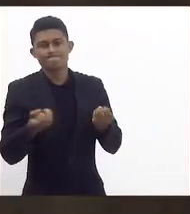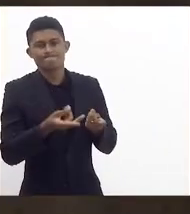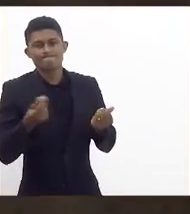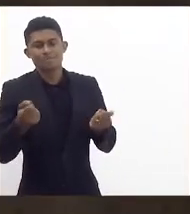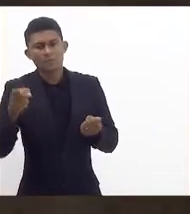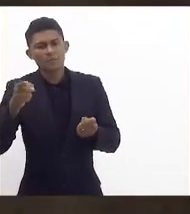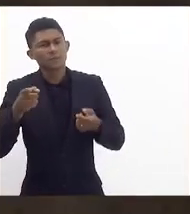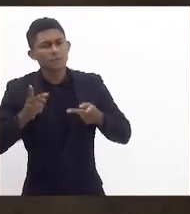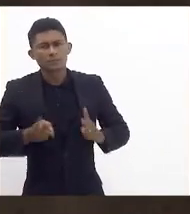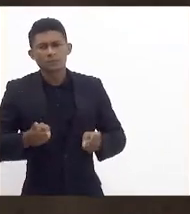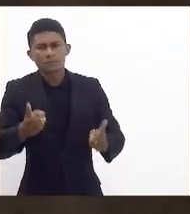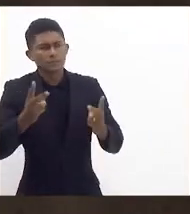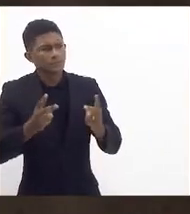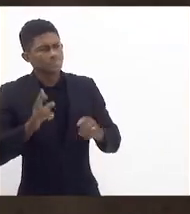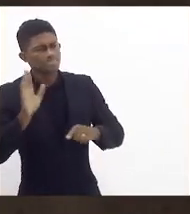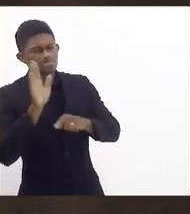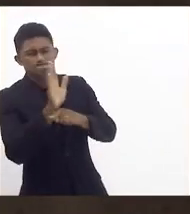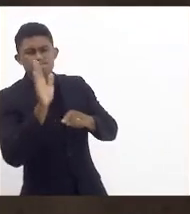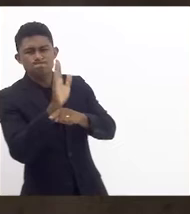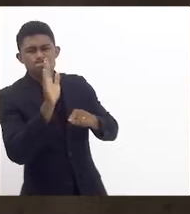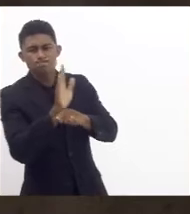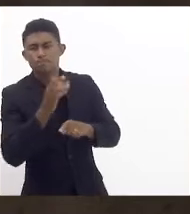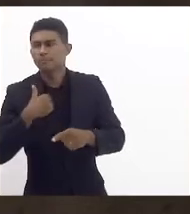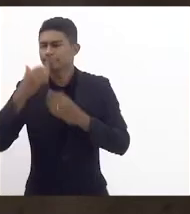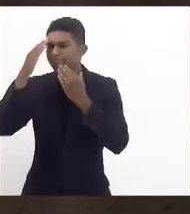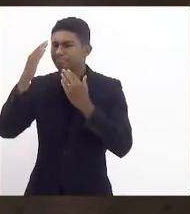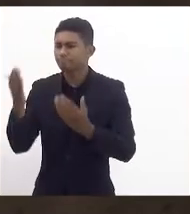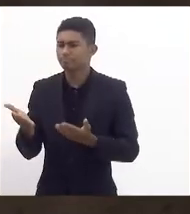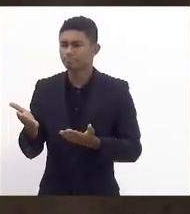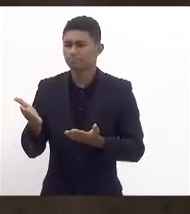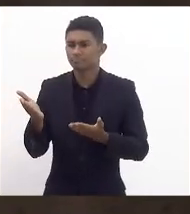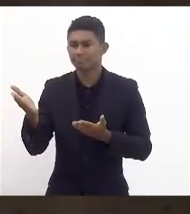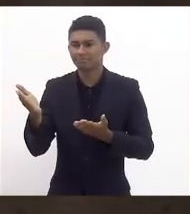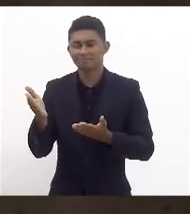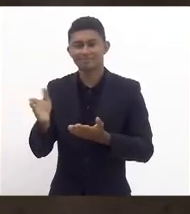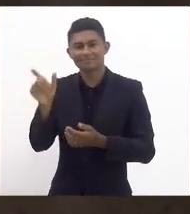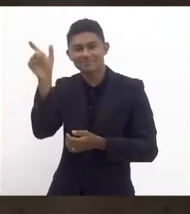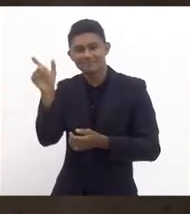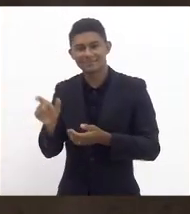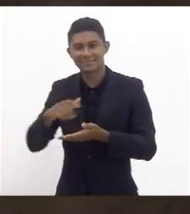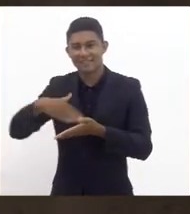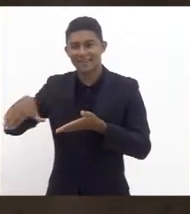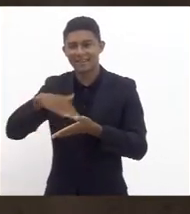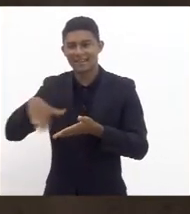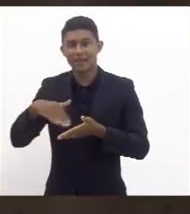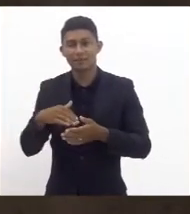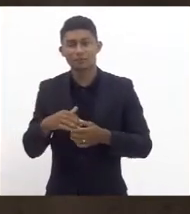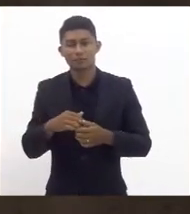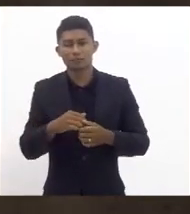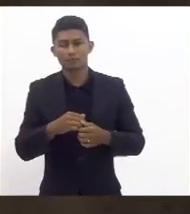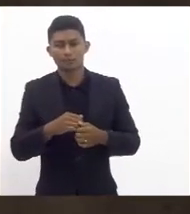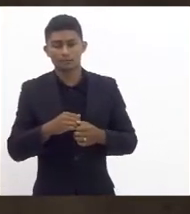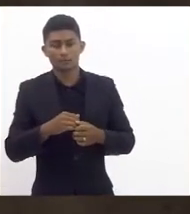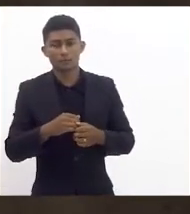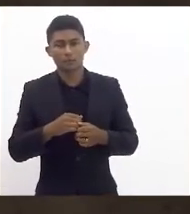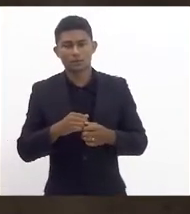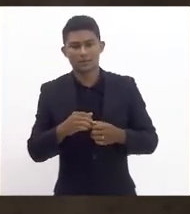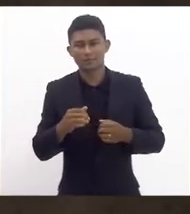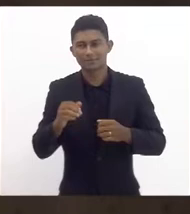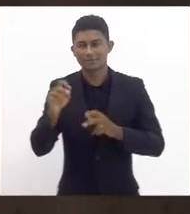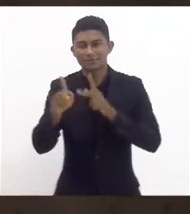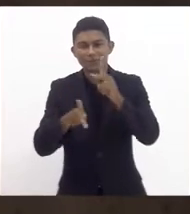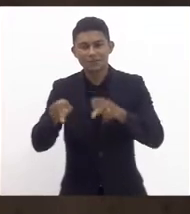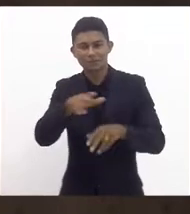dando uma força muito grande. Eu te agradeço, enquanto secretário, Max, que vinha aí dando todo esse suporte à nossa